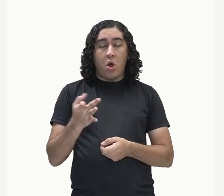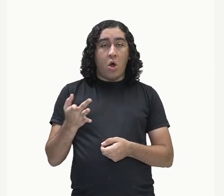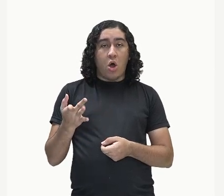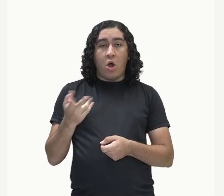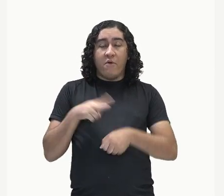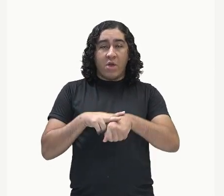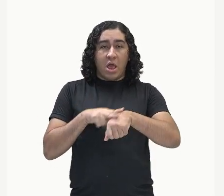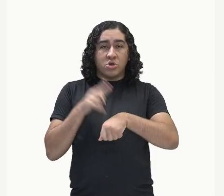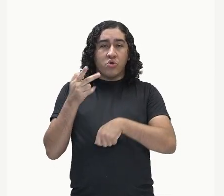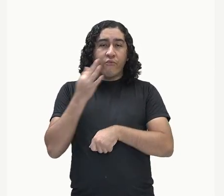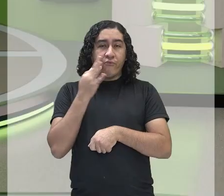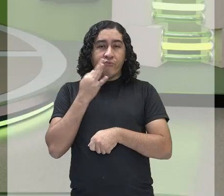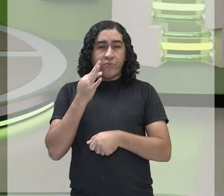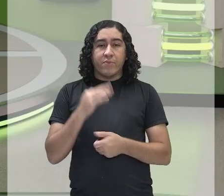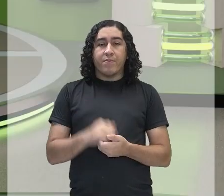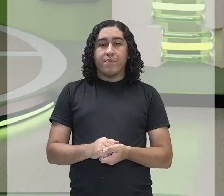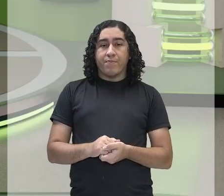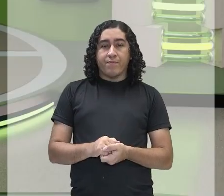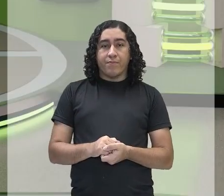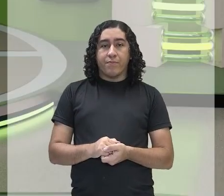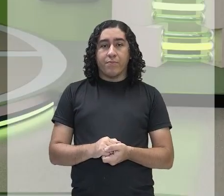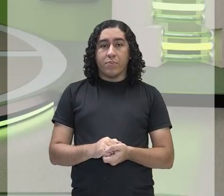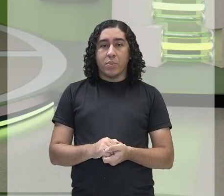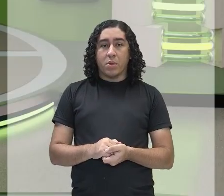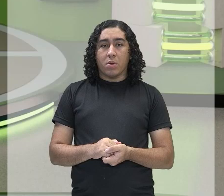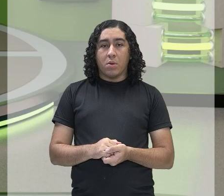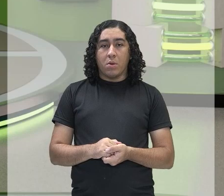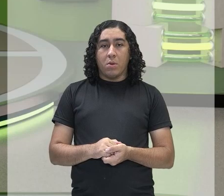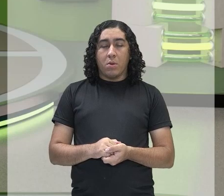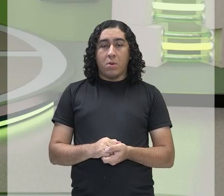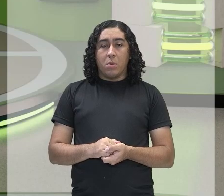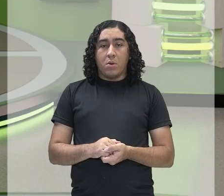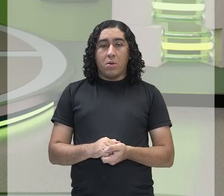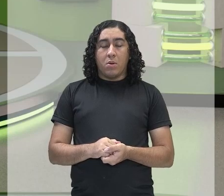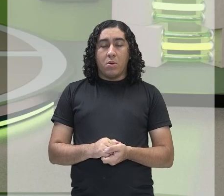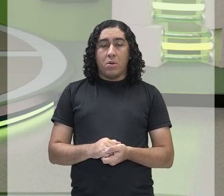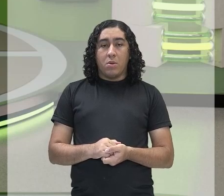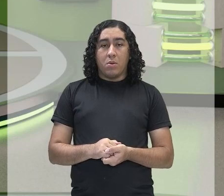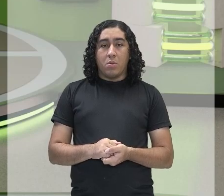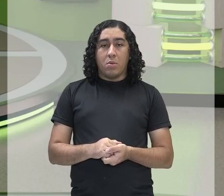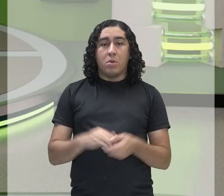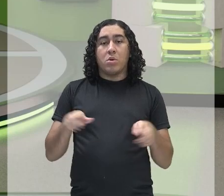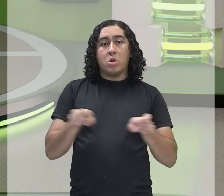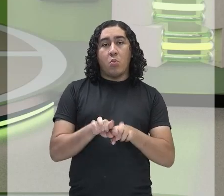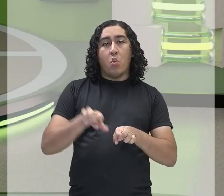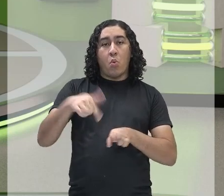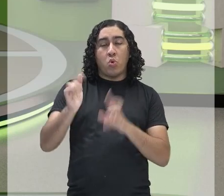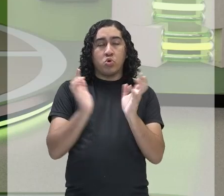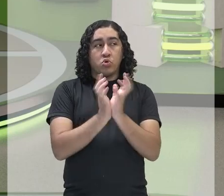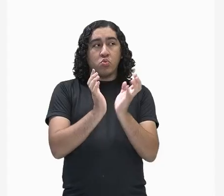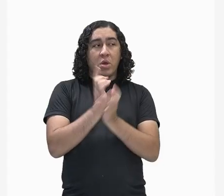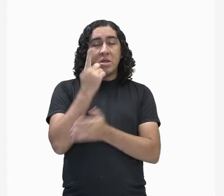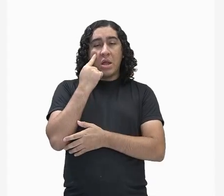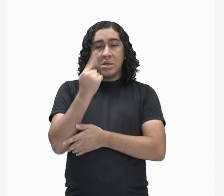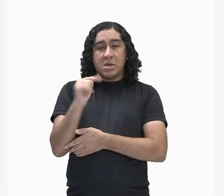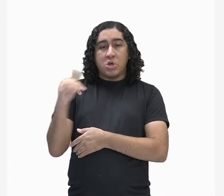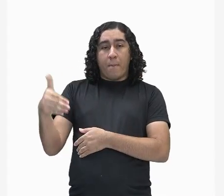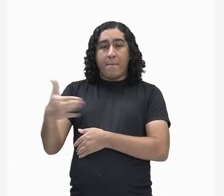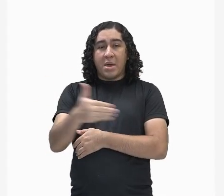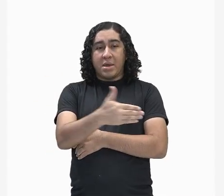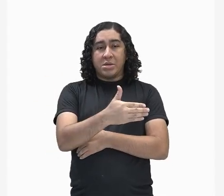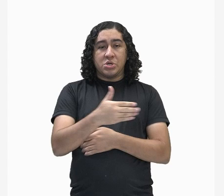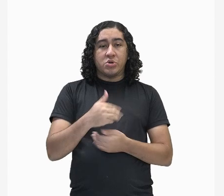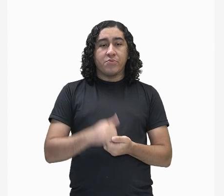observou. E aí vamos observar também um grupo muito interessante, que é o grupo dos peixes. Olha